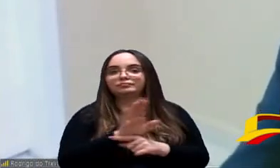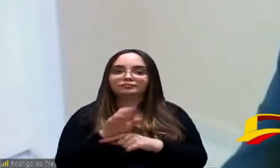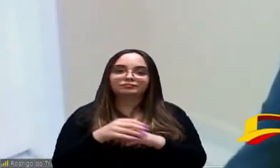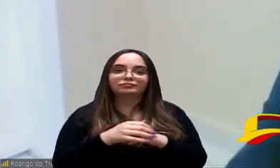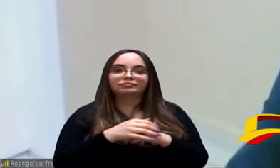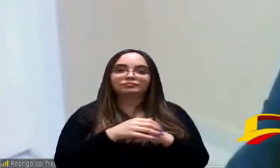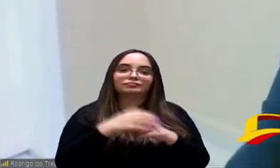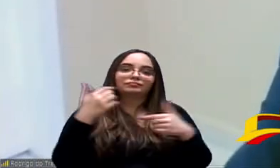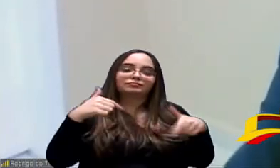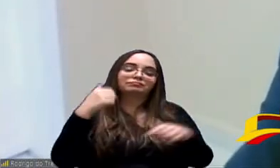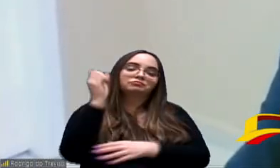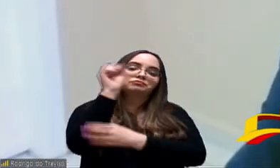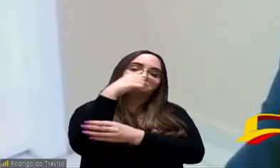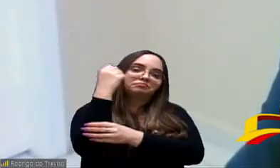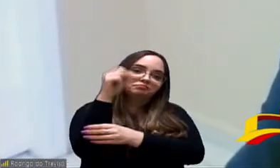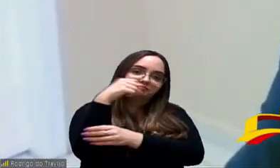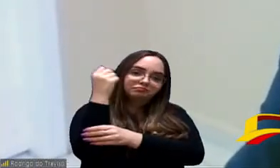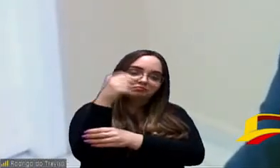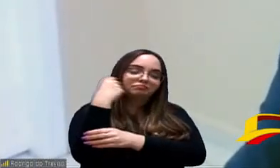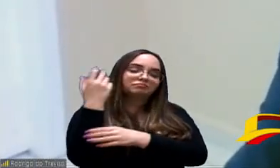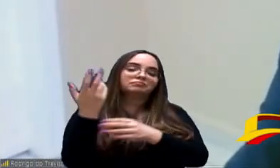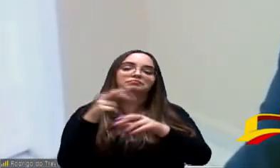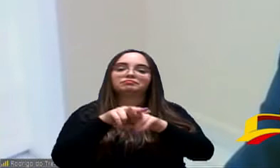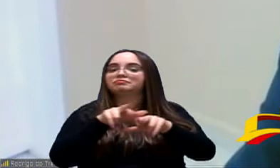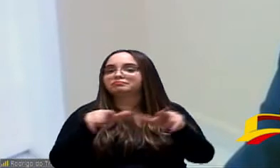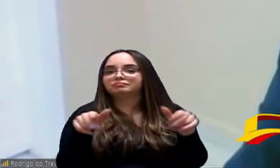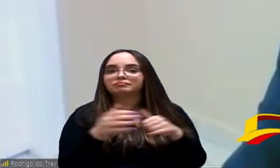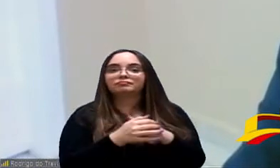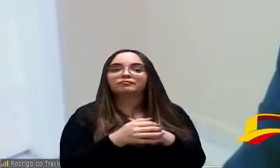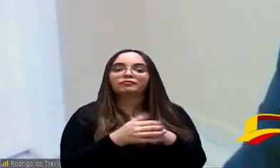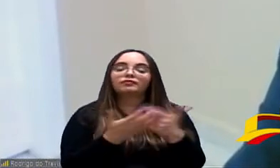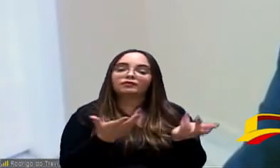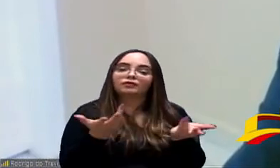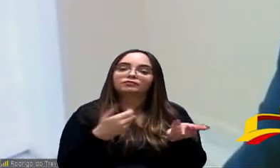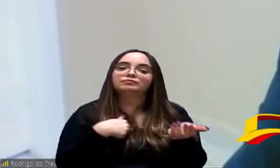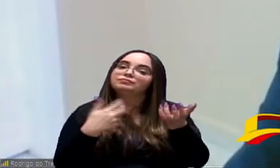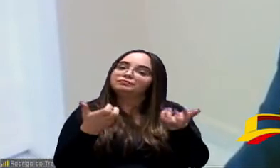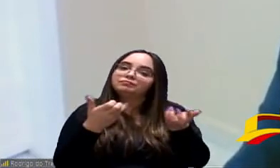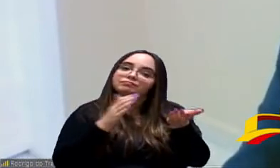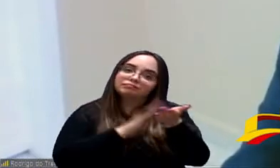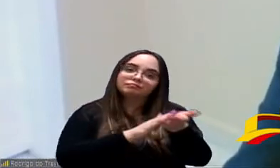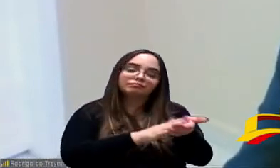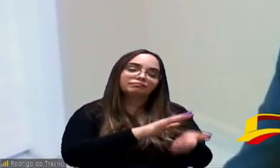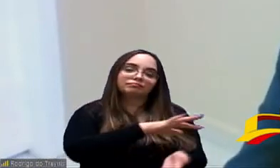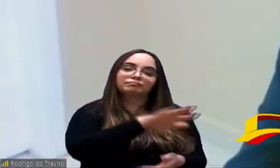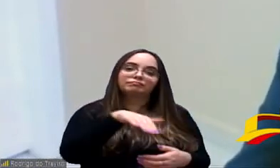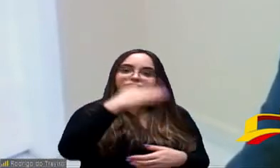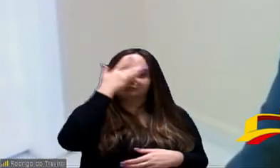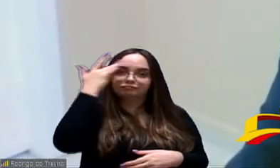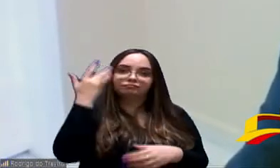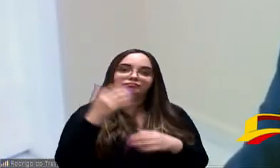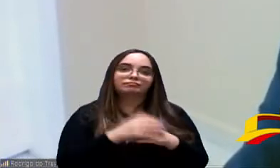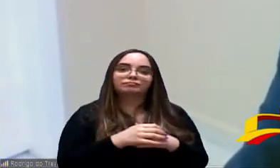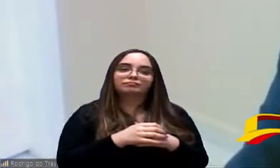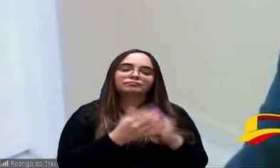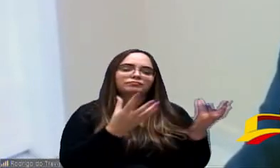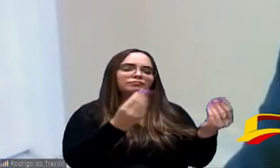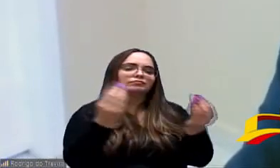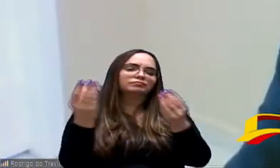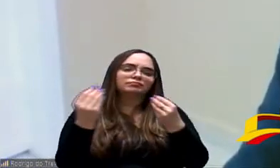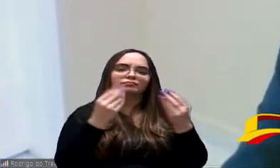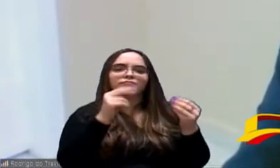de fisioterapia deles lá. Então, eu vim parabenizar eles e que muitas outras